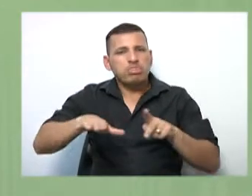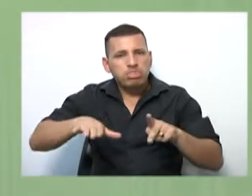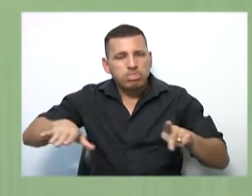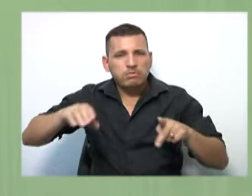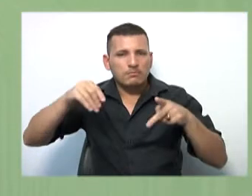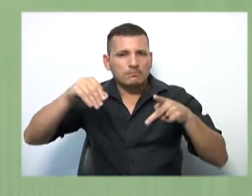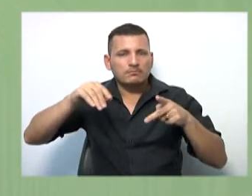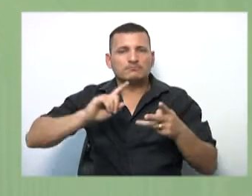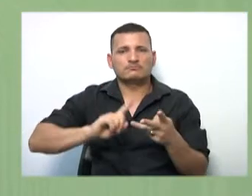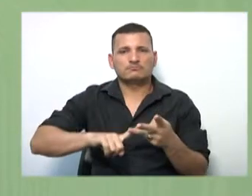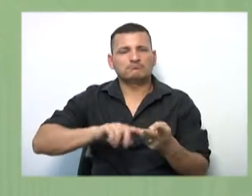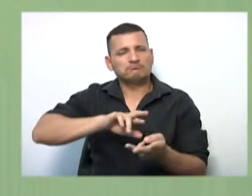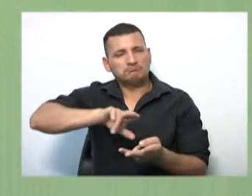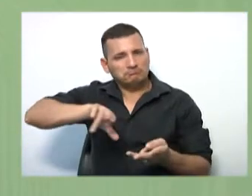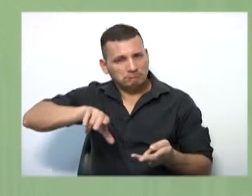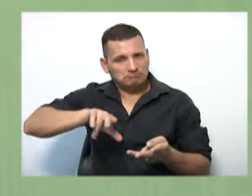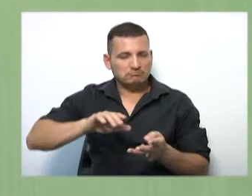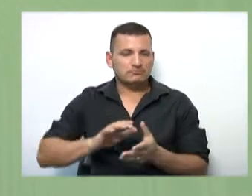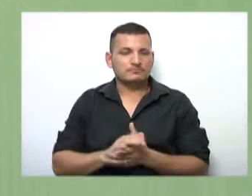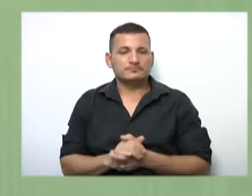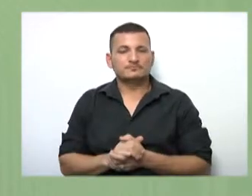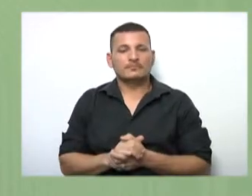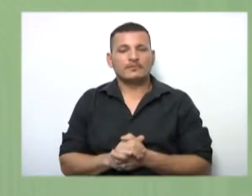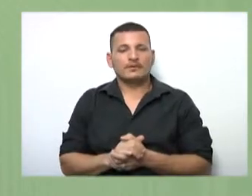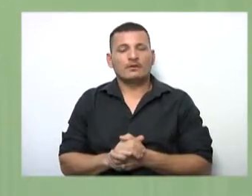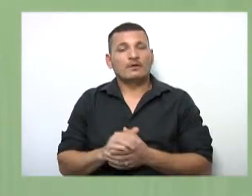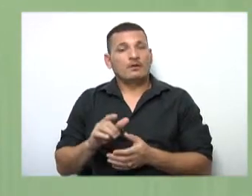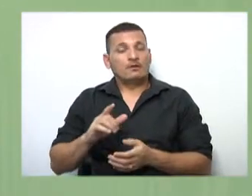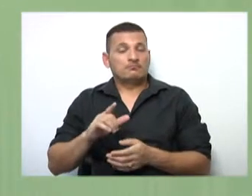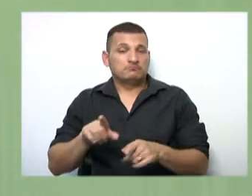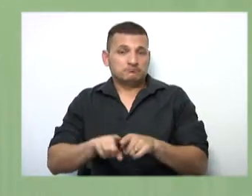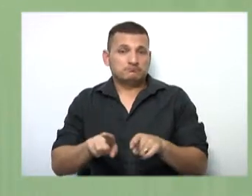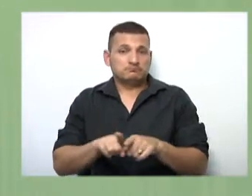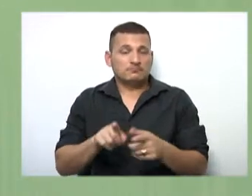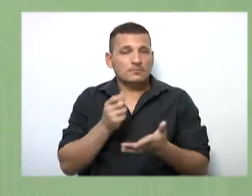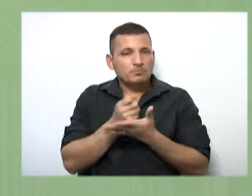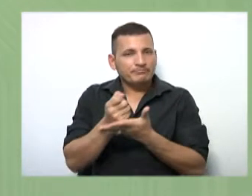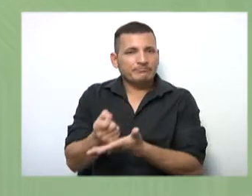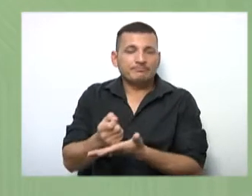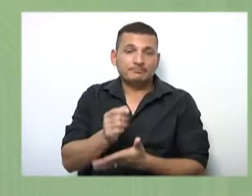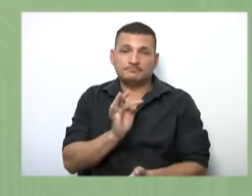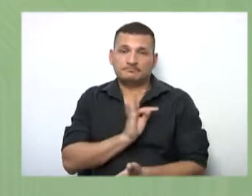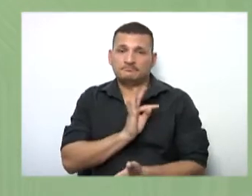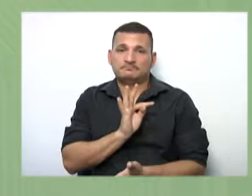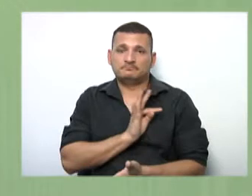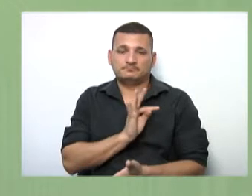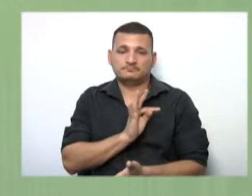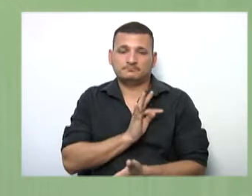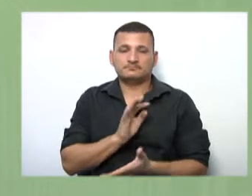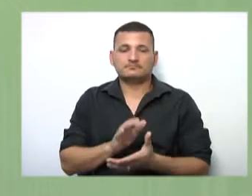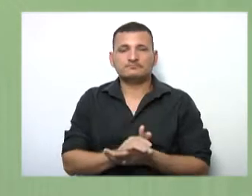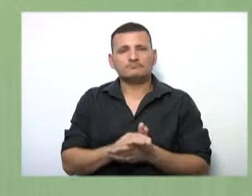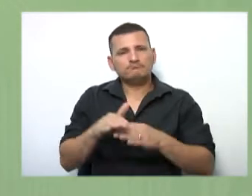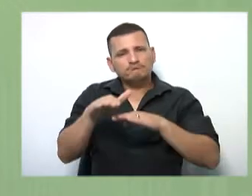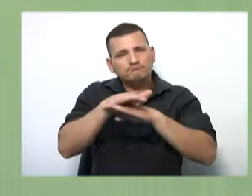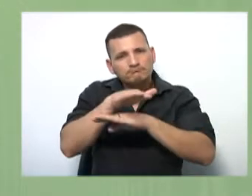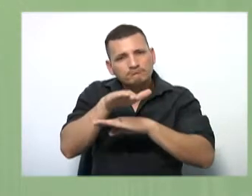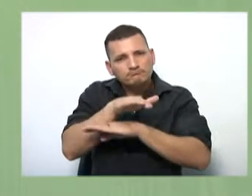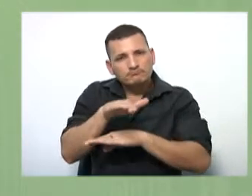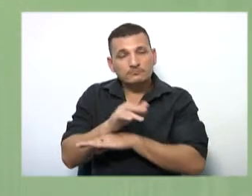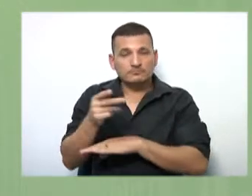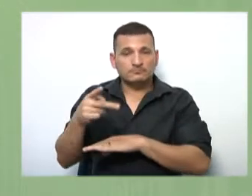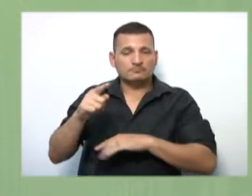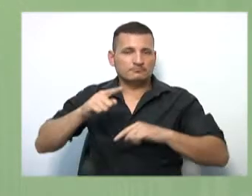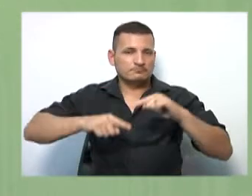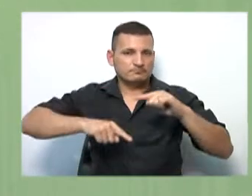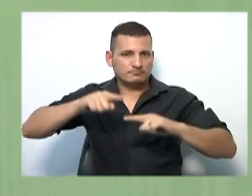dos cooperados. O recebimento de assistência técnica, a armazenagem dos produtos e